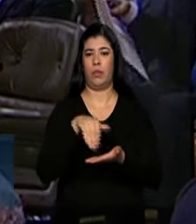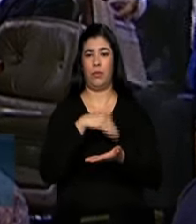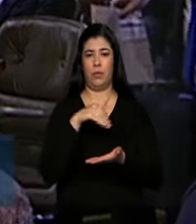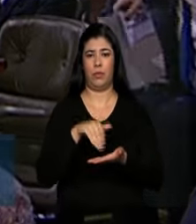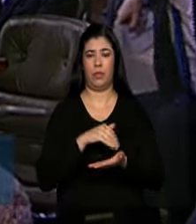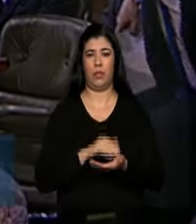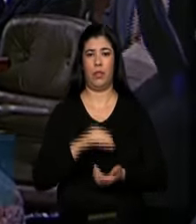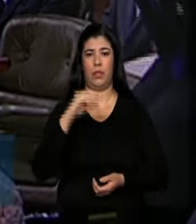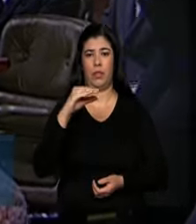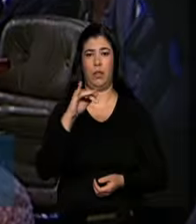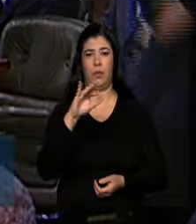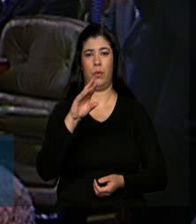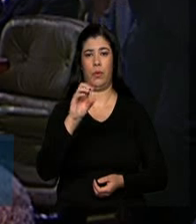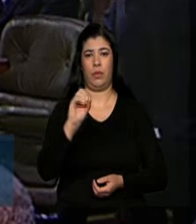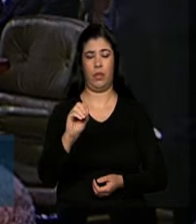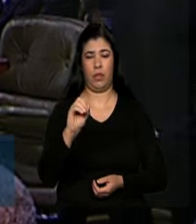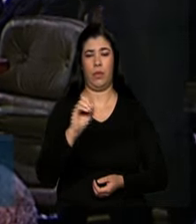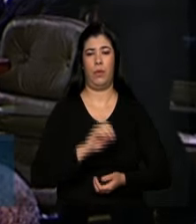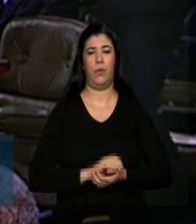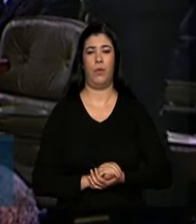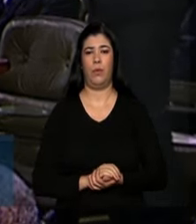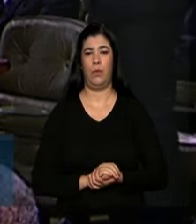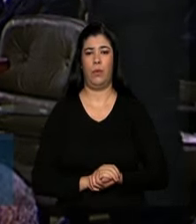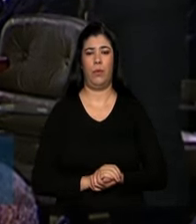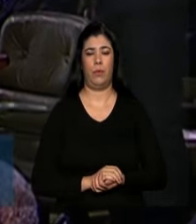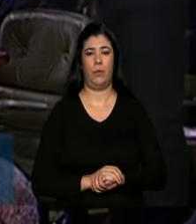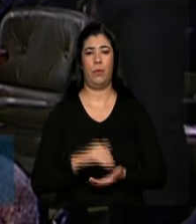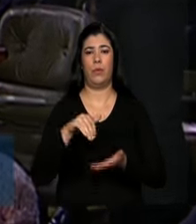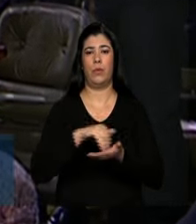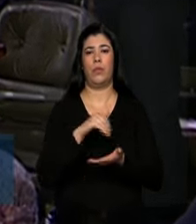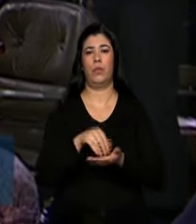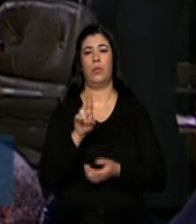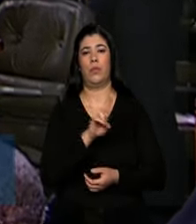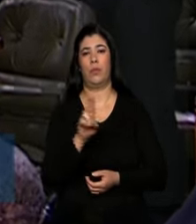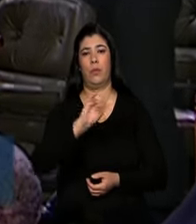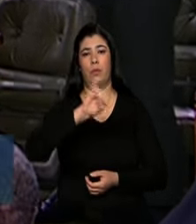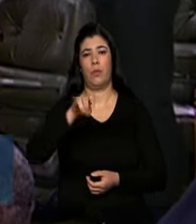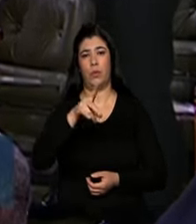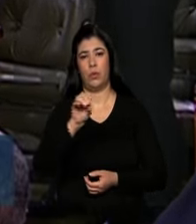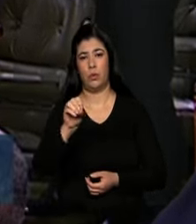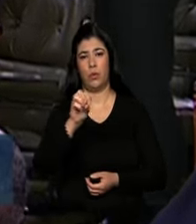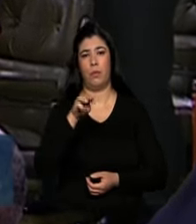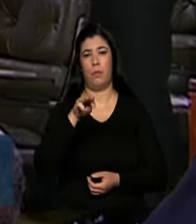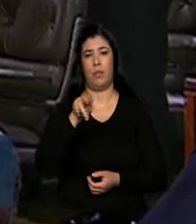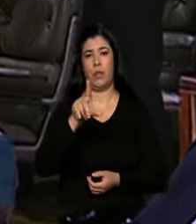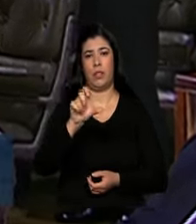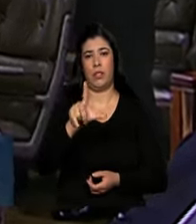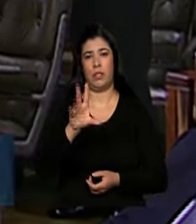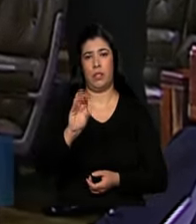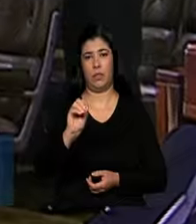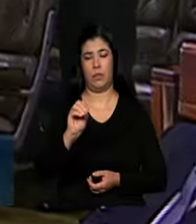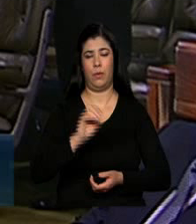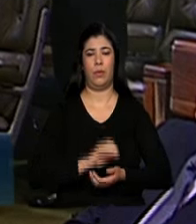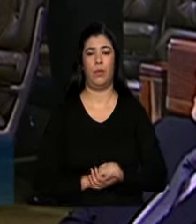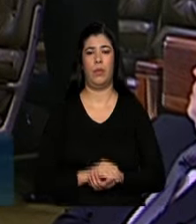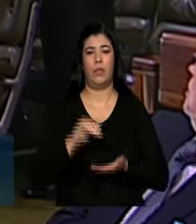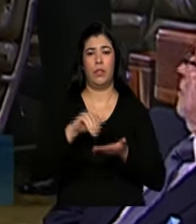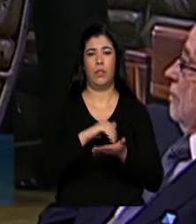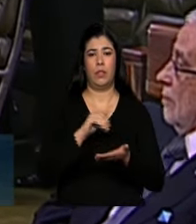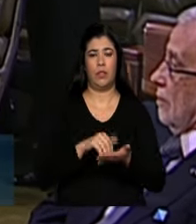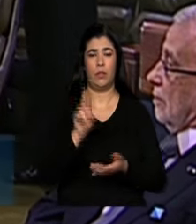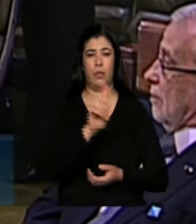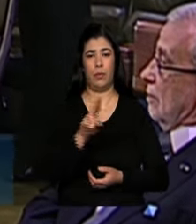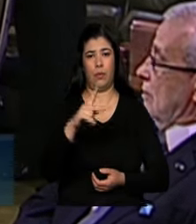Secretário Caio Grotone Teixeira da Mota. Secretário João Marcelo Costa Melo.